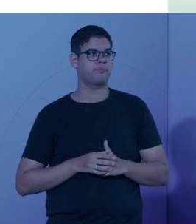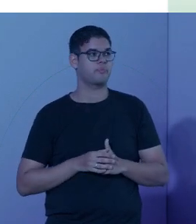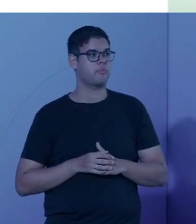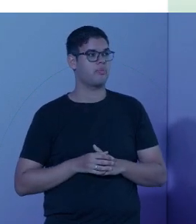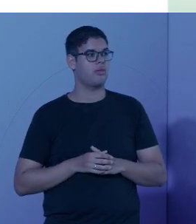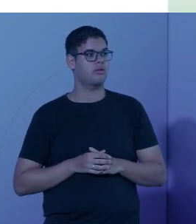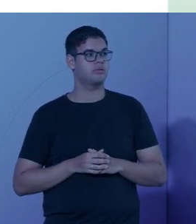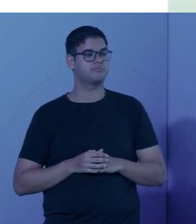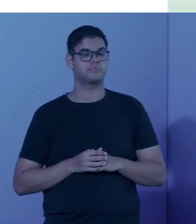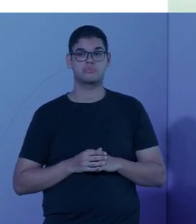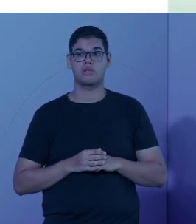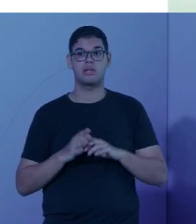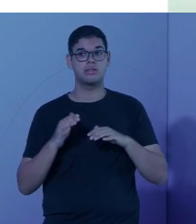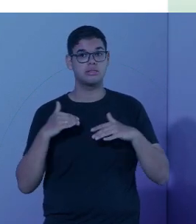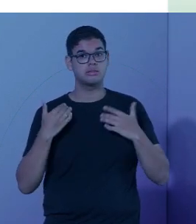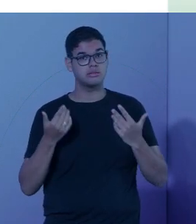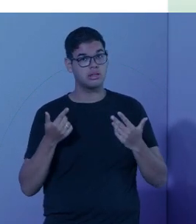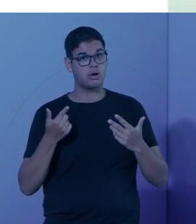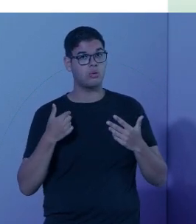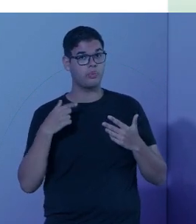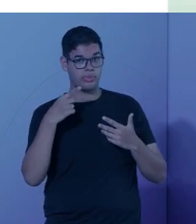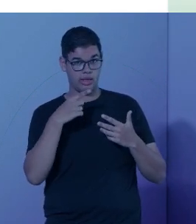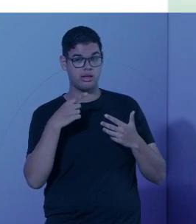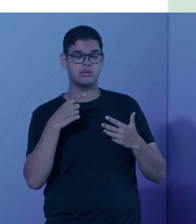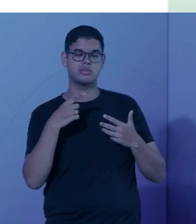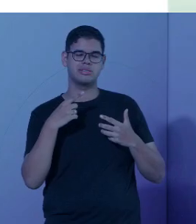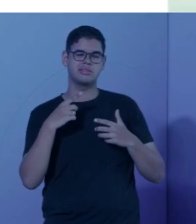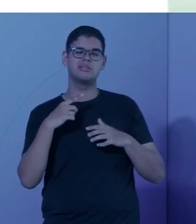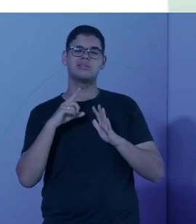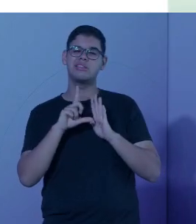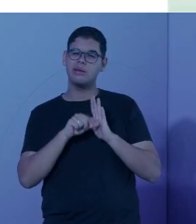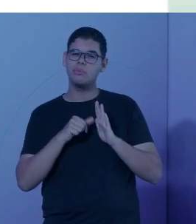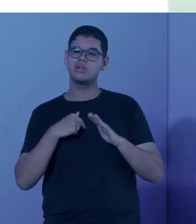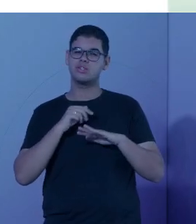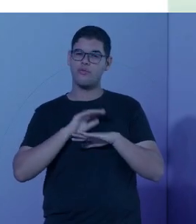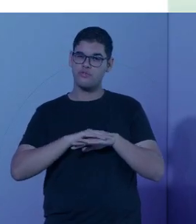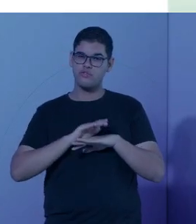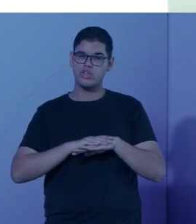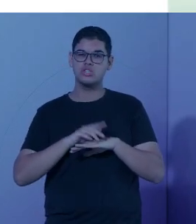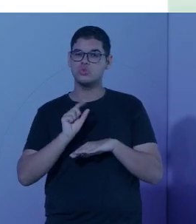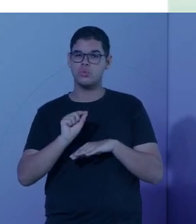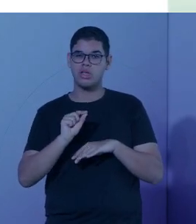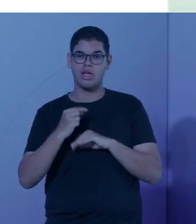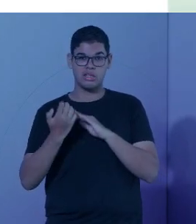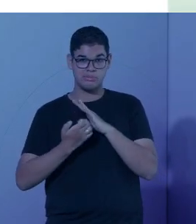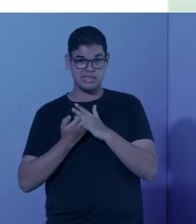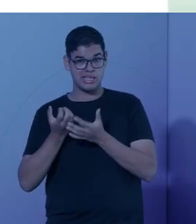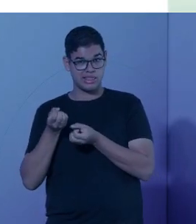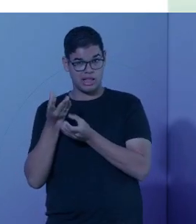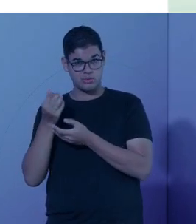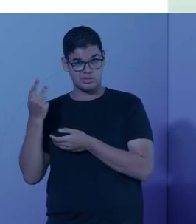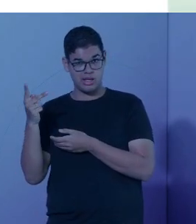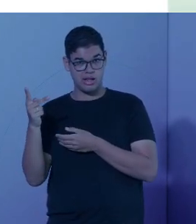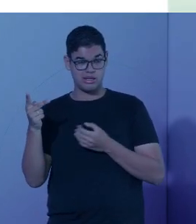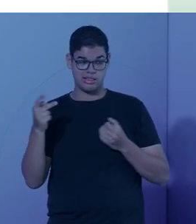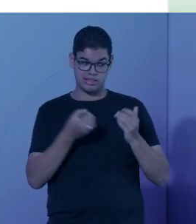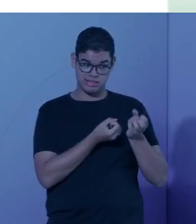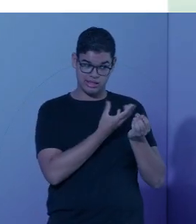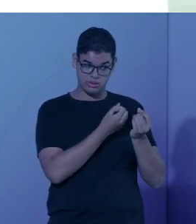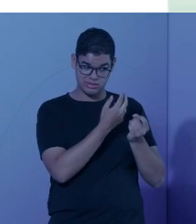Eu percebi nesse cruzamento que 10 medicamentos tinham data do CIA anterior à data do